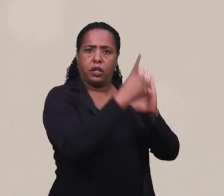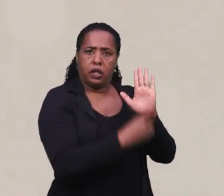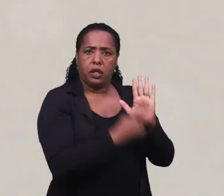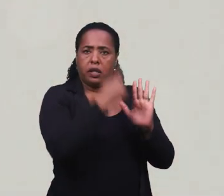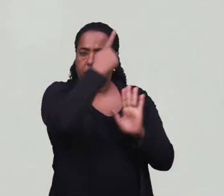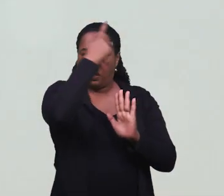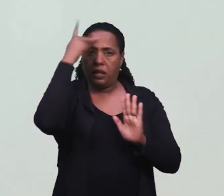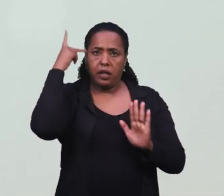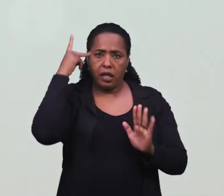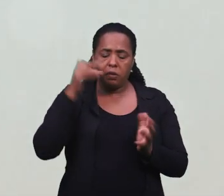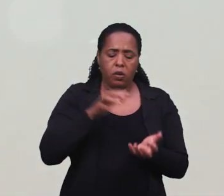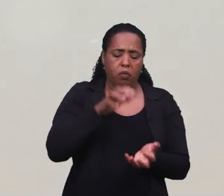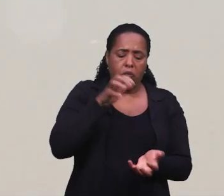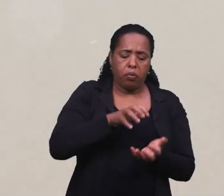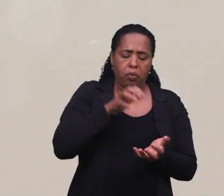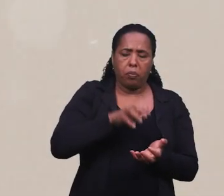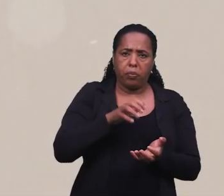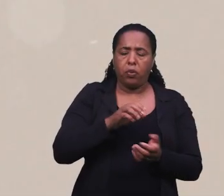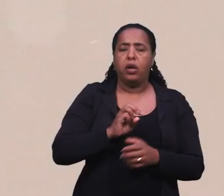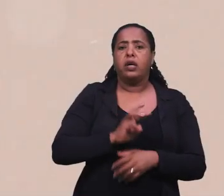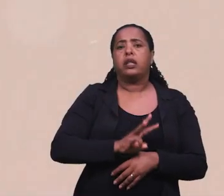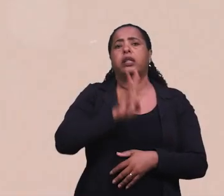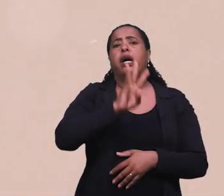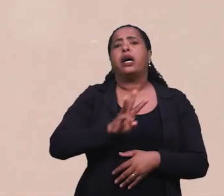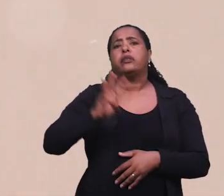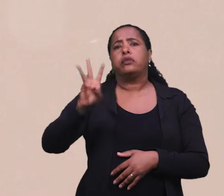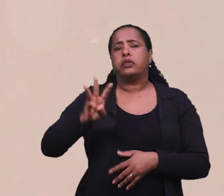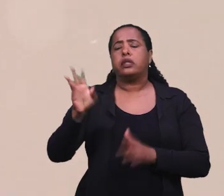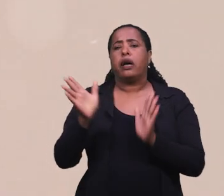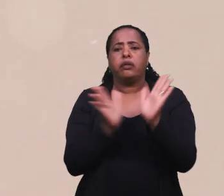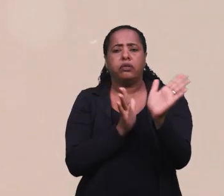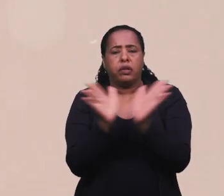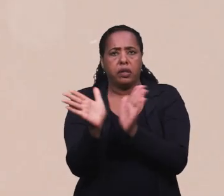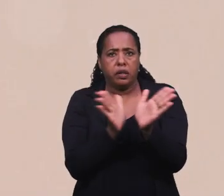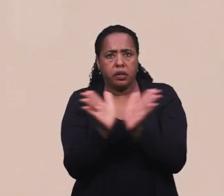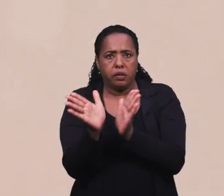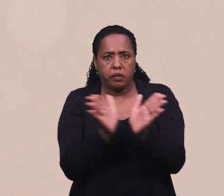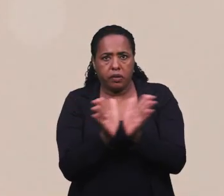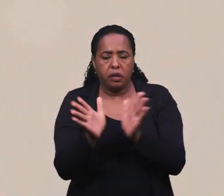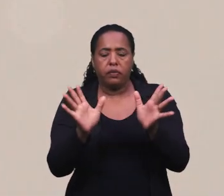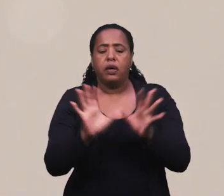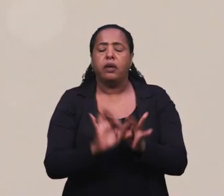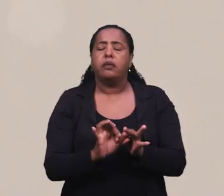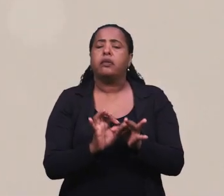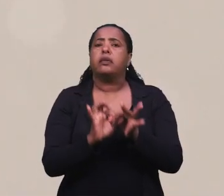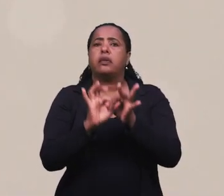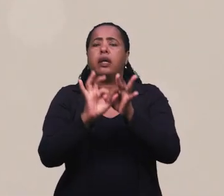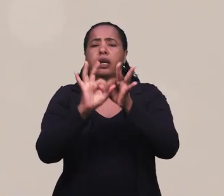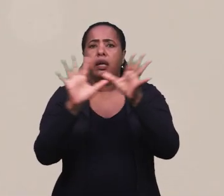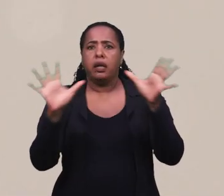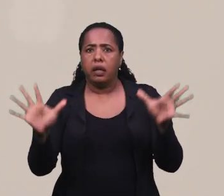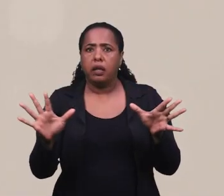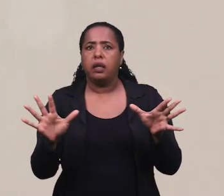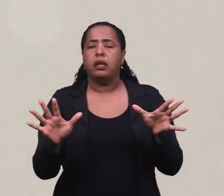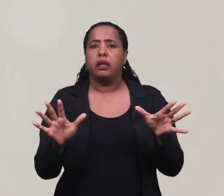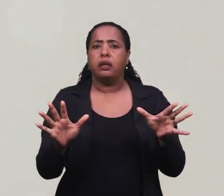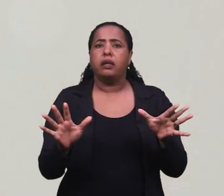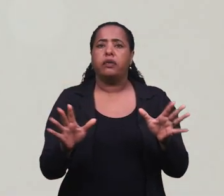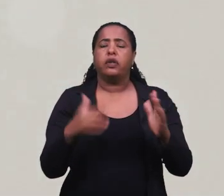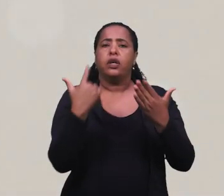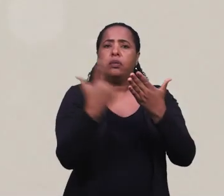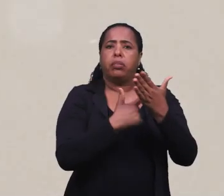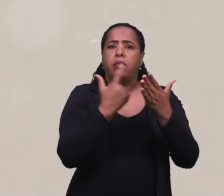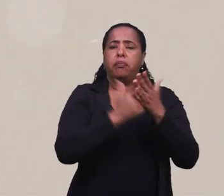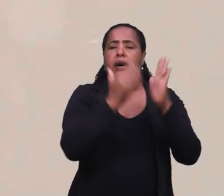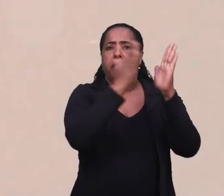tem um familiar que vai junto, alguém da igreja que o conheça bem. Então, muitos desses pontos estão aqui